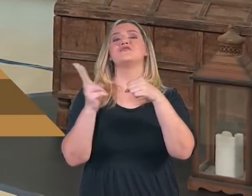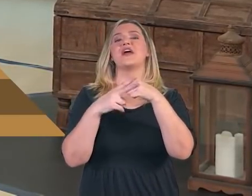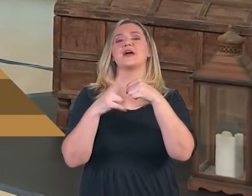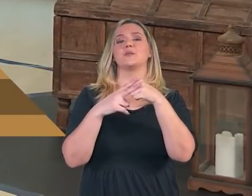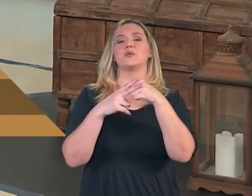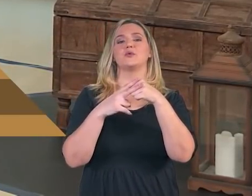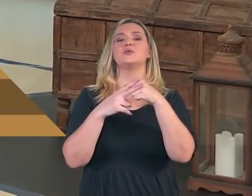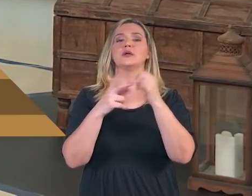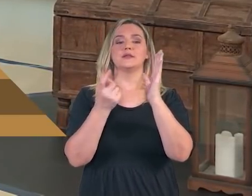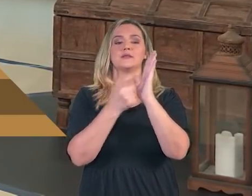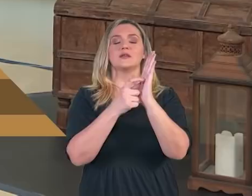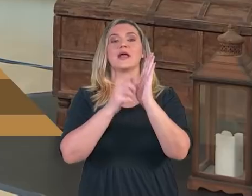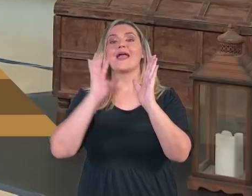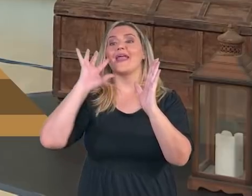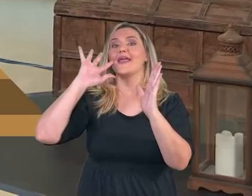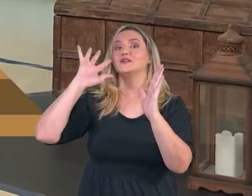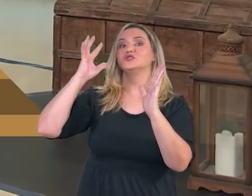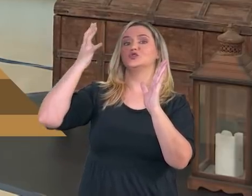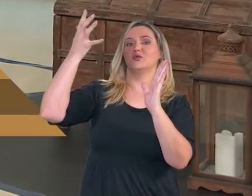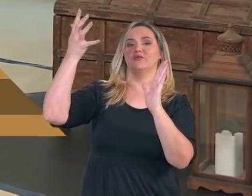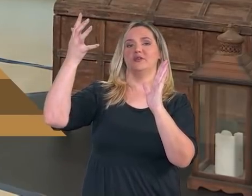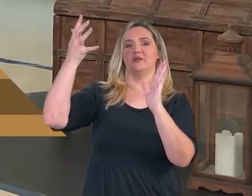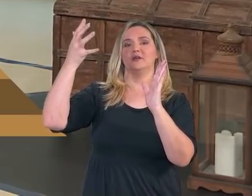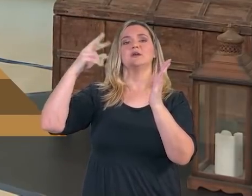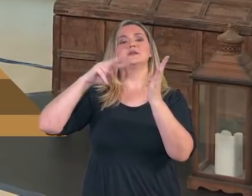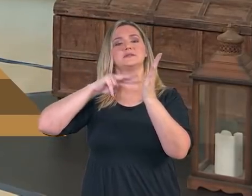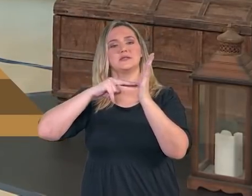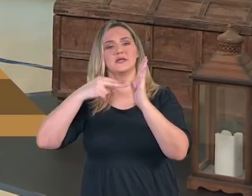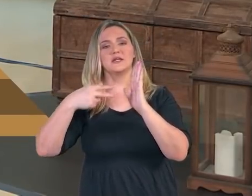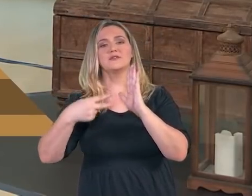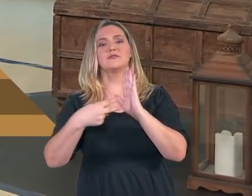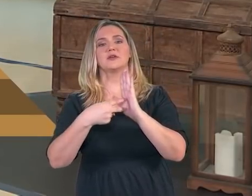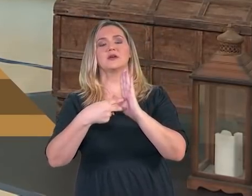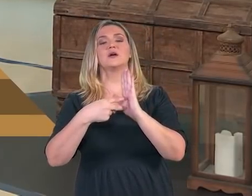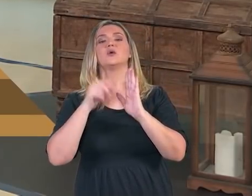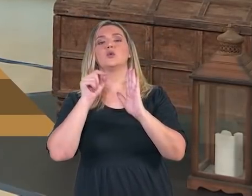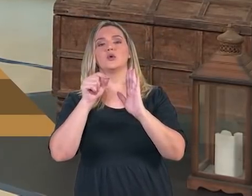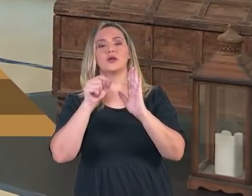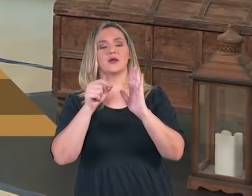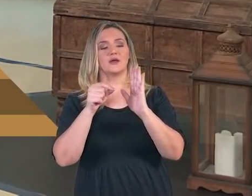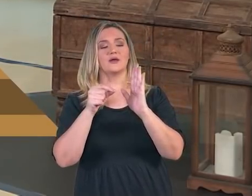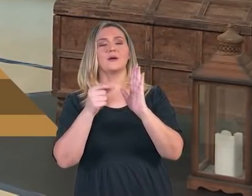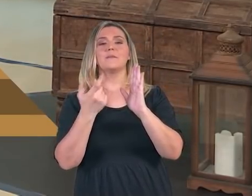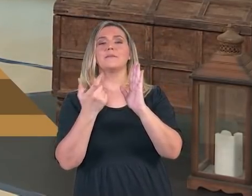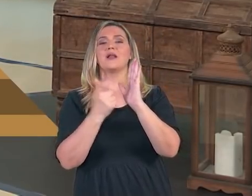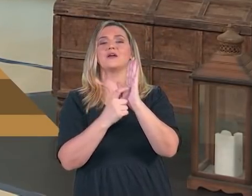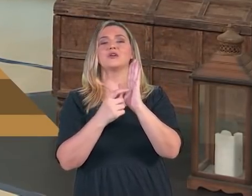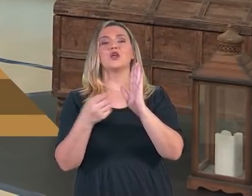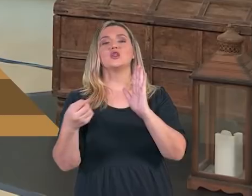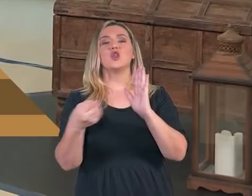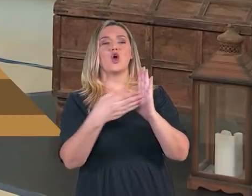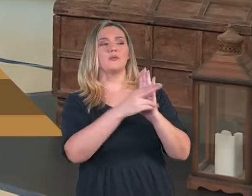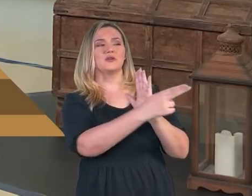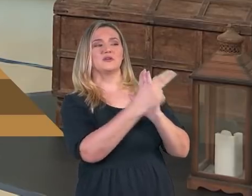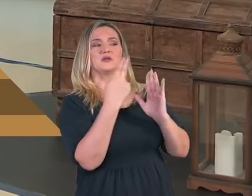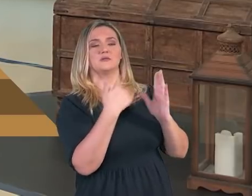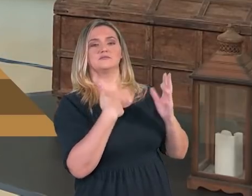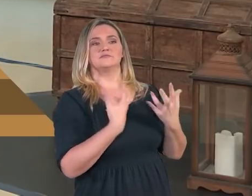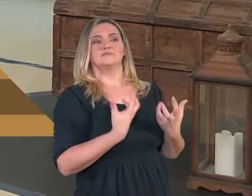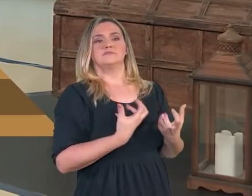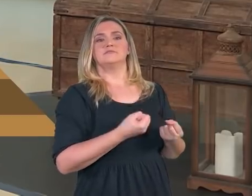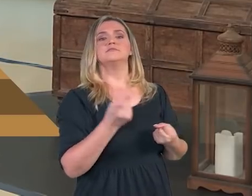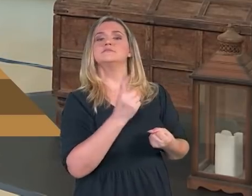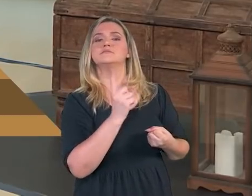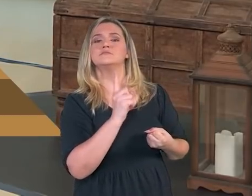referir tanto à resolução de Daniel quanto ao ato de Aspenaz e colocar os novos nomes nele e nos seus